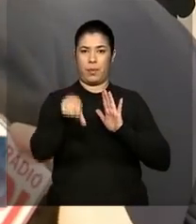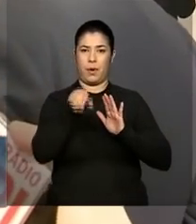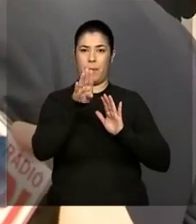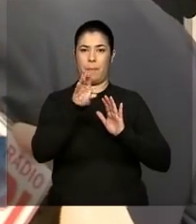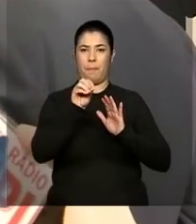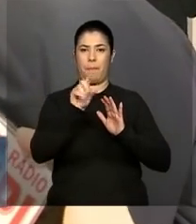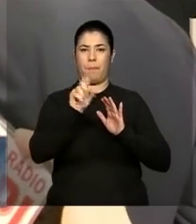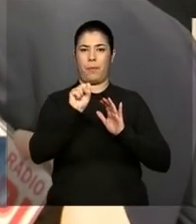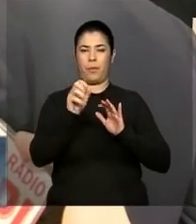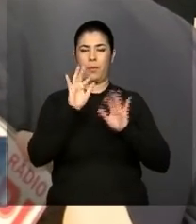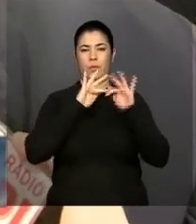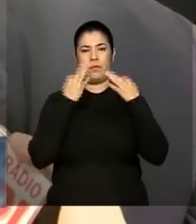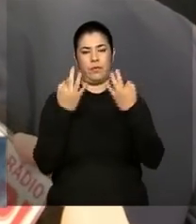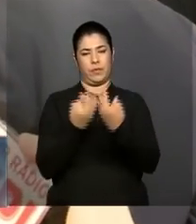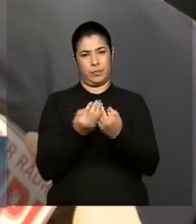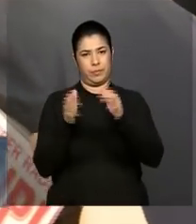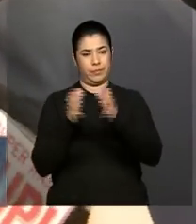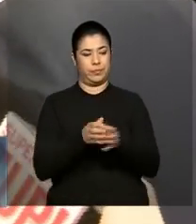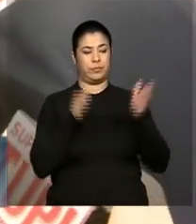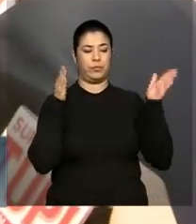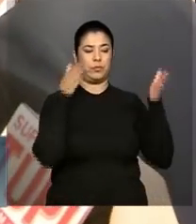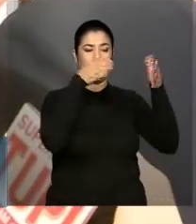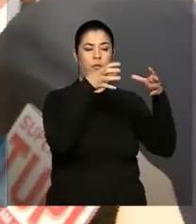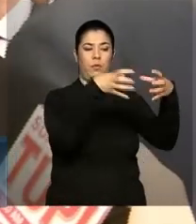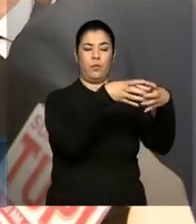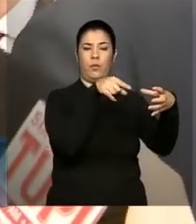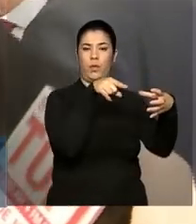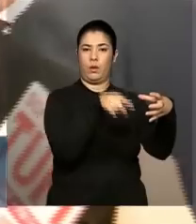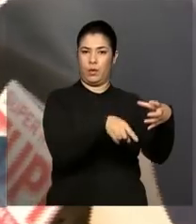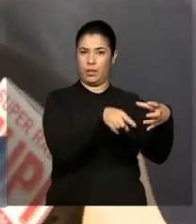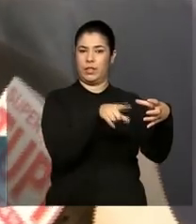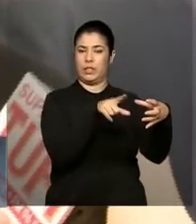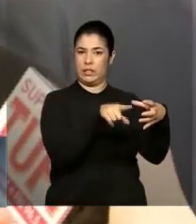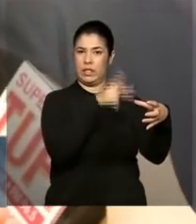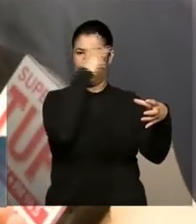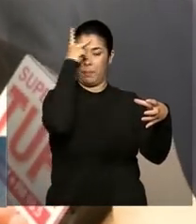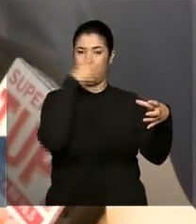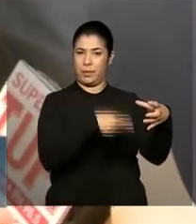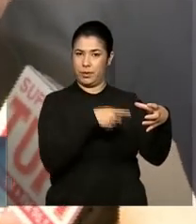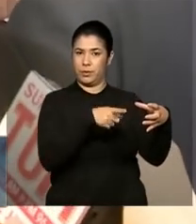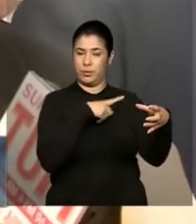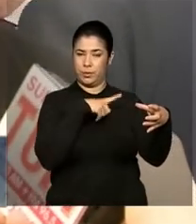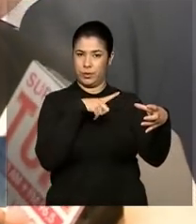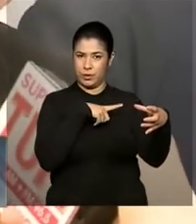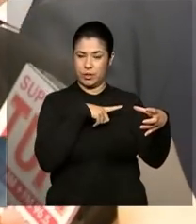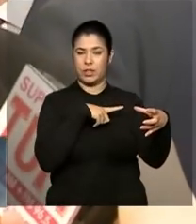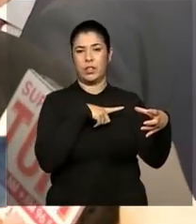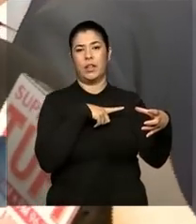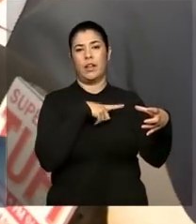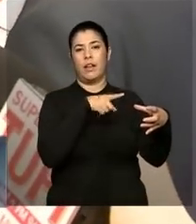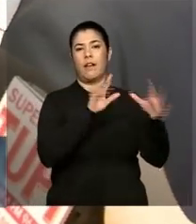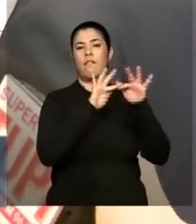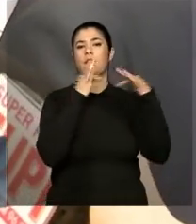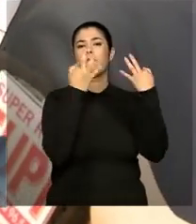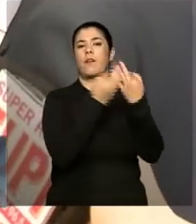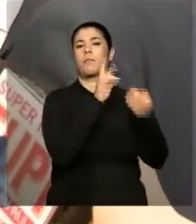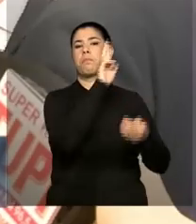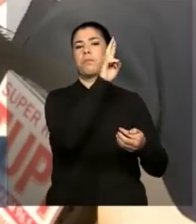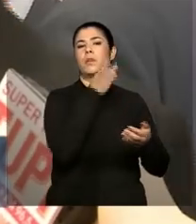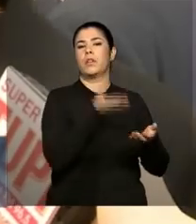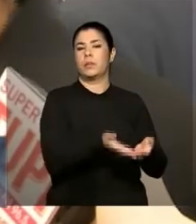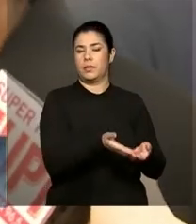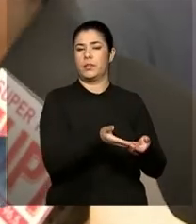Porque, de um lado, tinha havido, por parte dessas pessoas, e, portanto, das famílias que elas